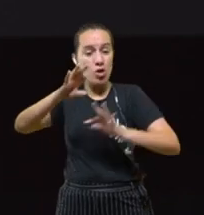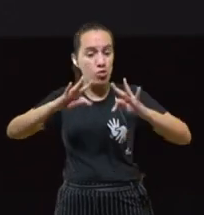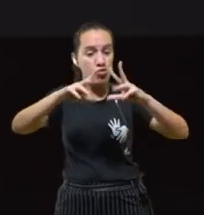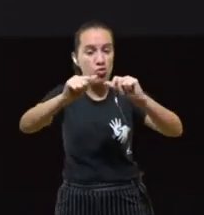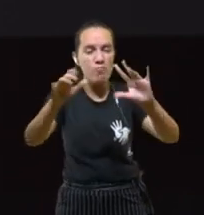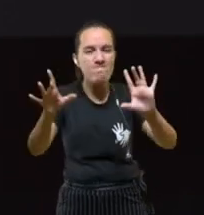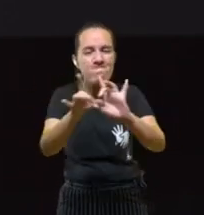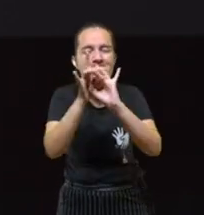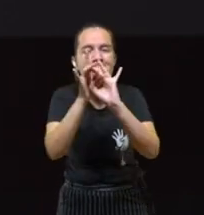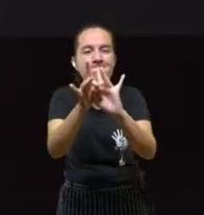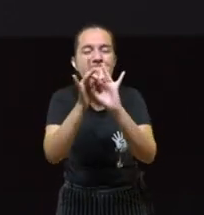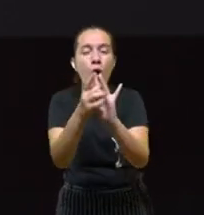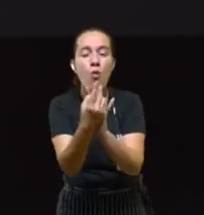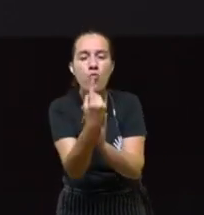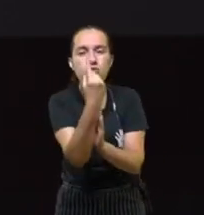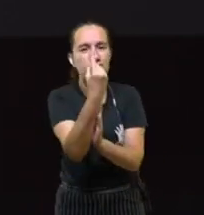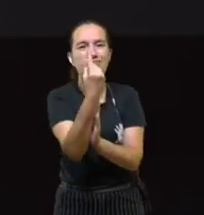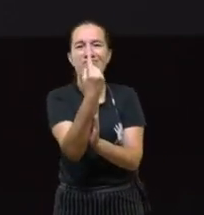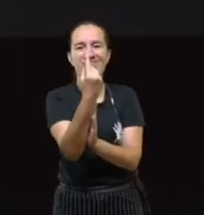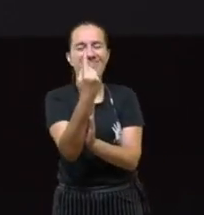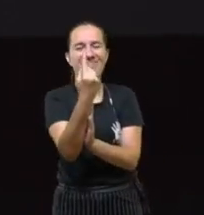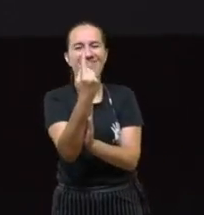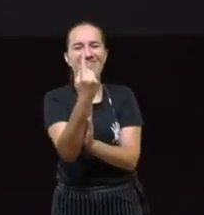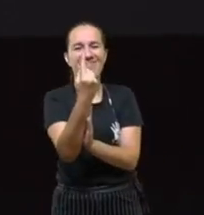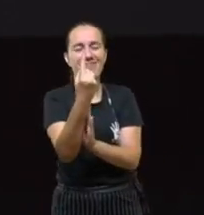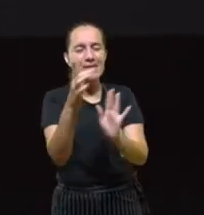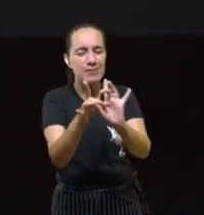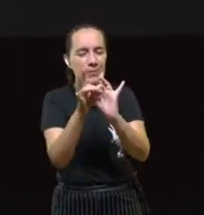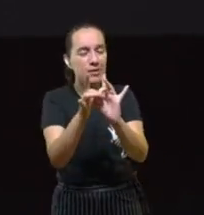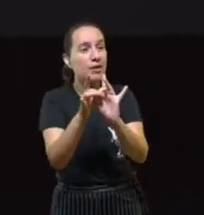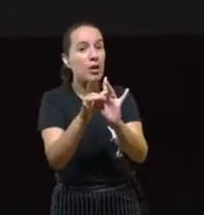Para que o mundo saiba que tu me enviaste